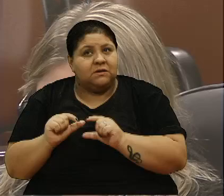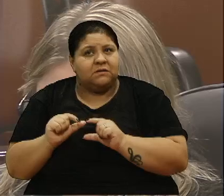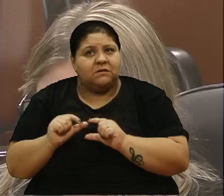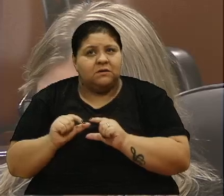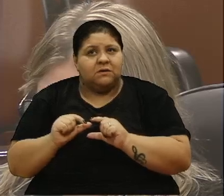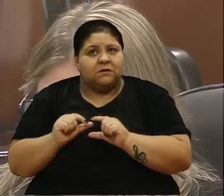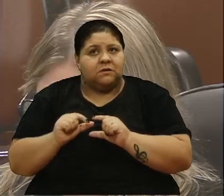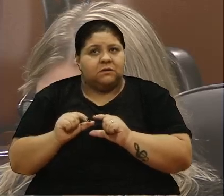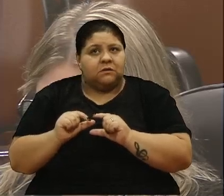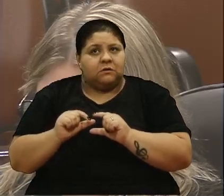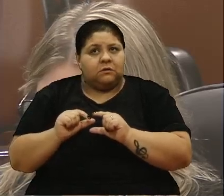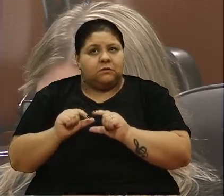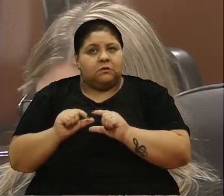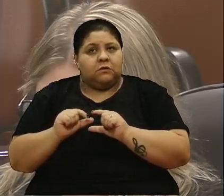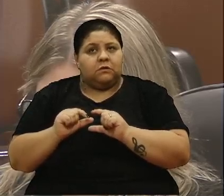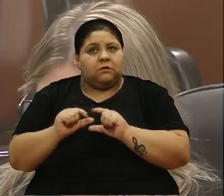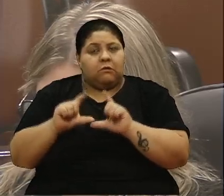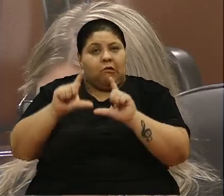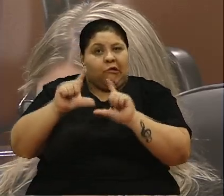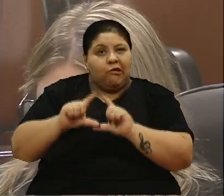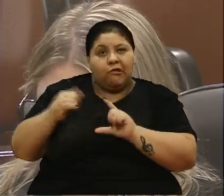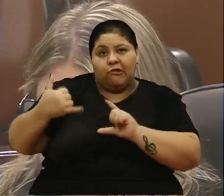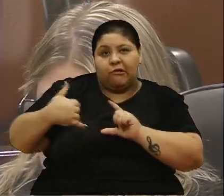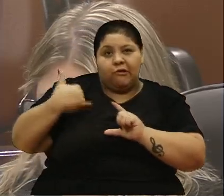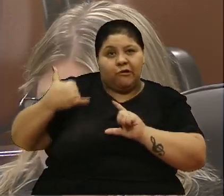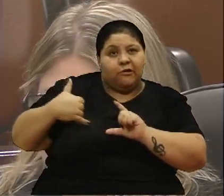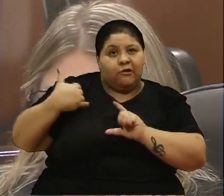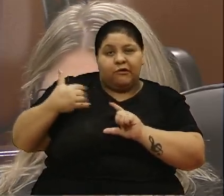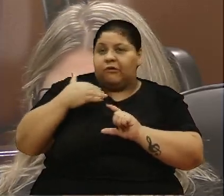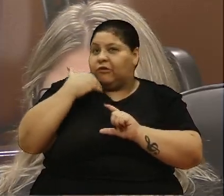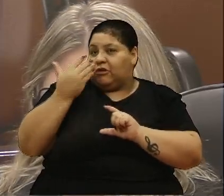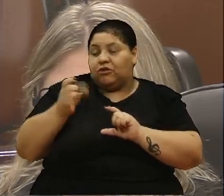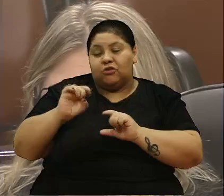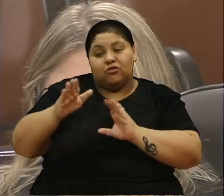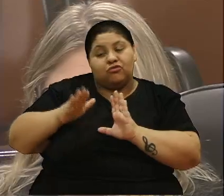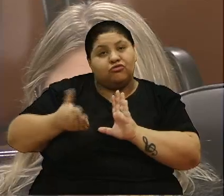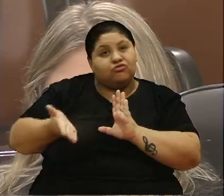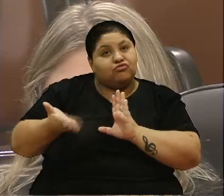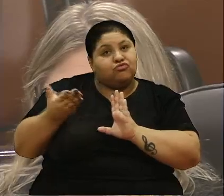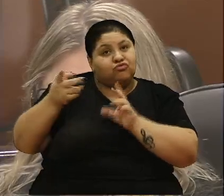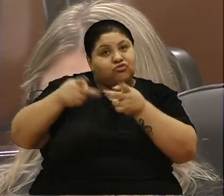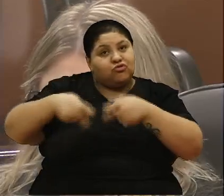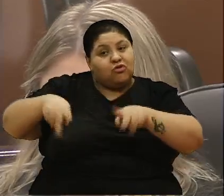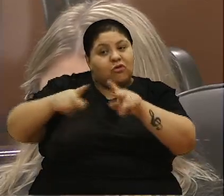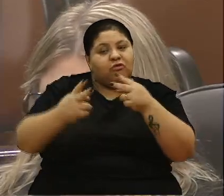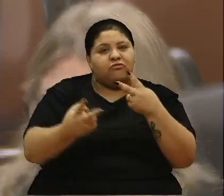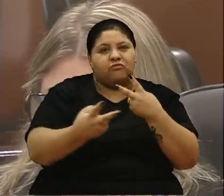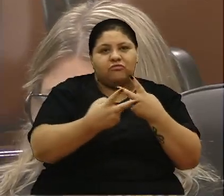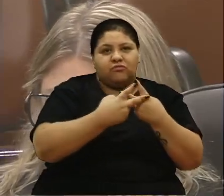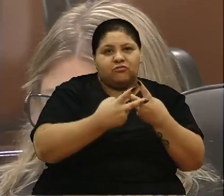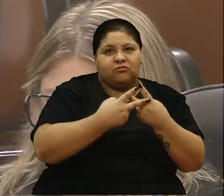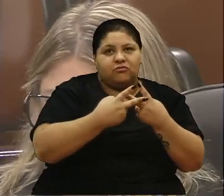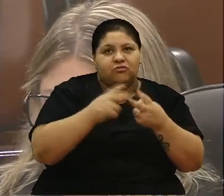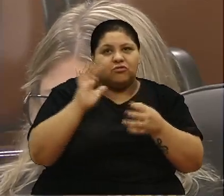lá para o ventre da mãe a maioridade penal, de nada vai adiantar. Nós só vamos aumentar a população carcerária